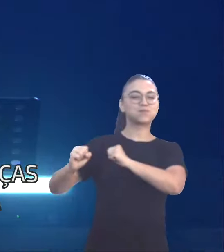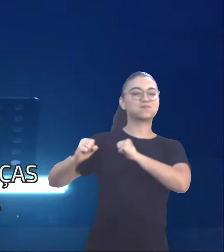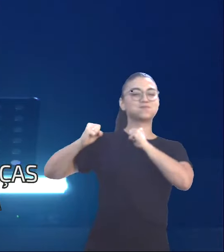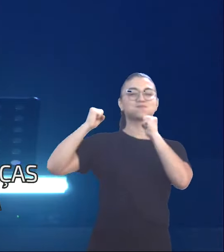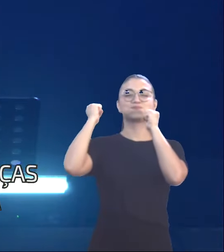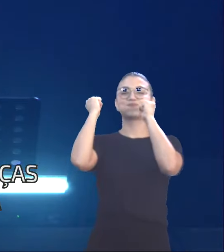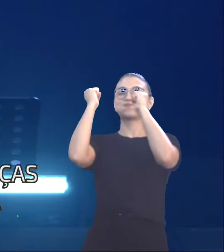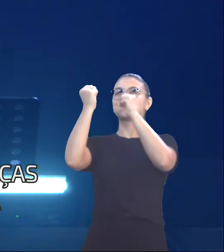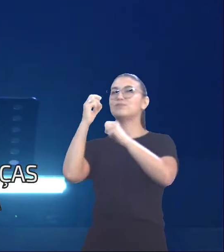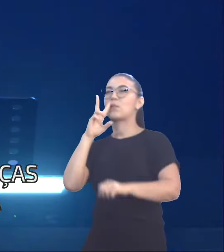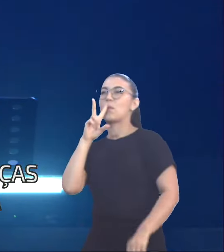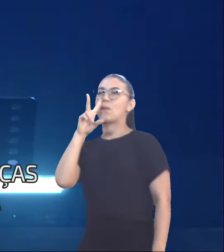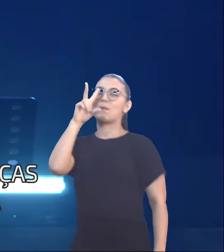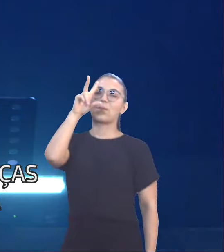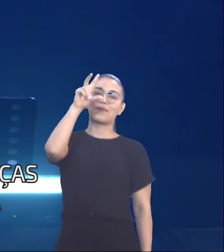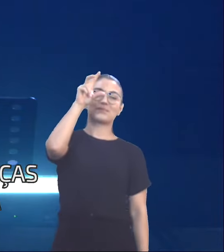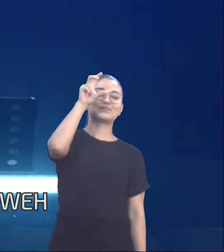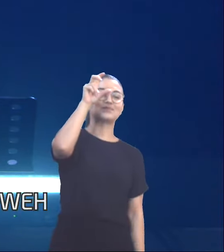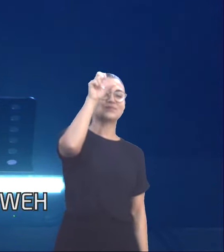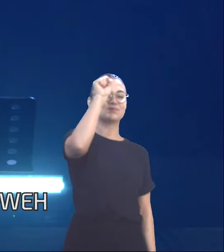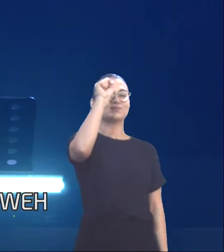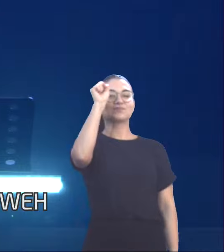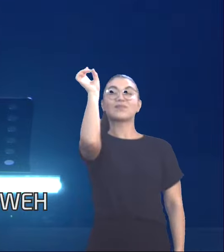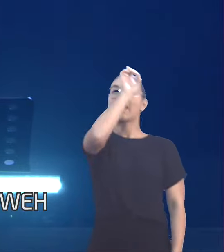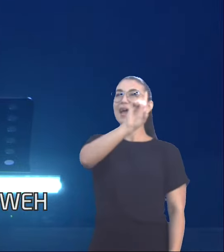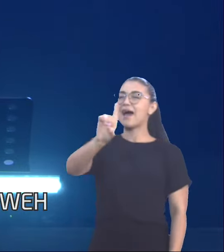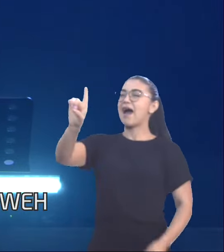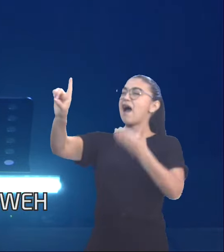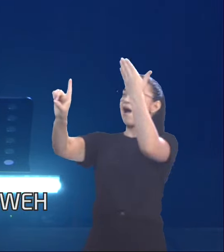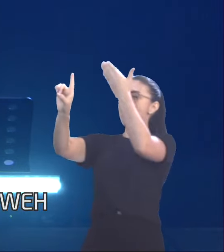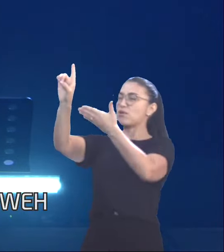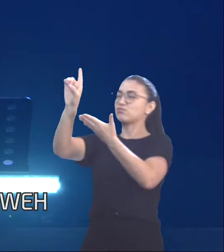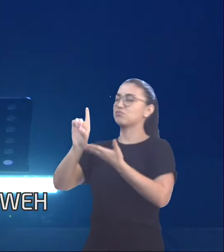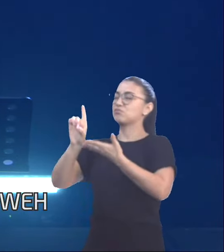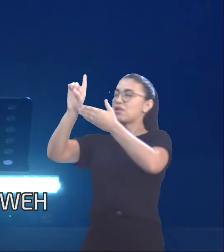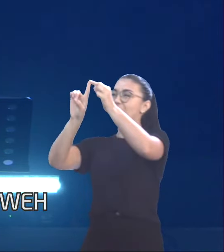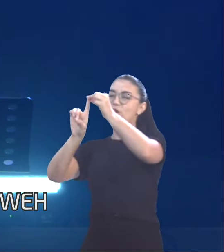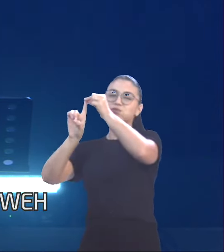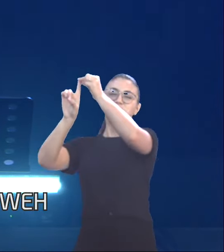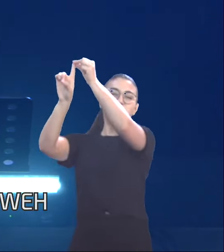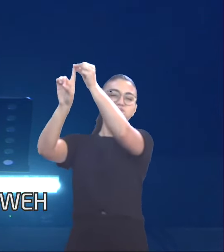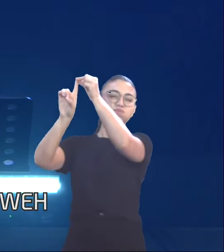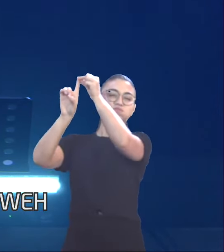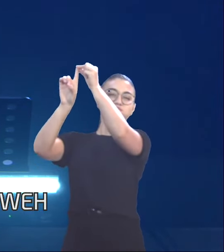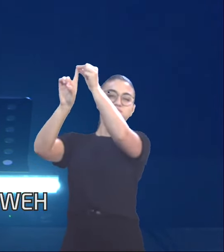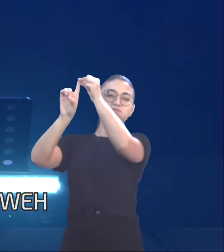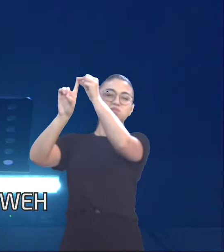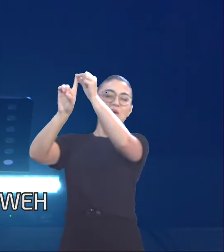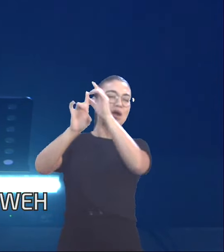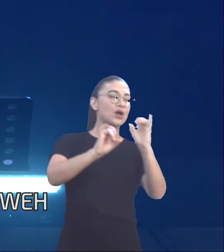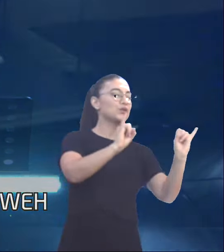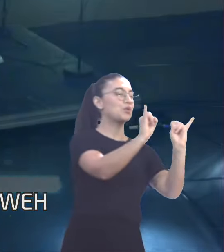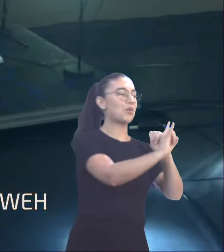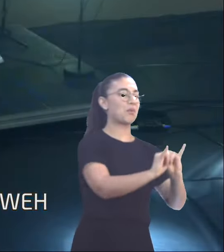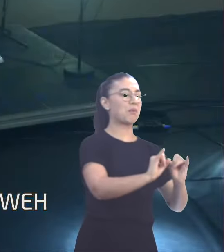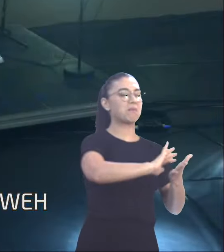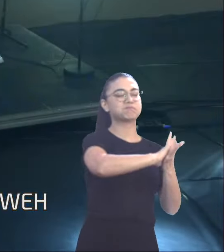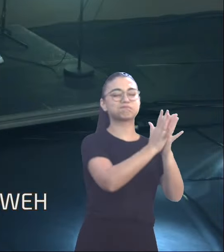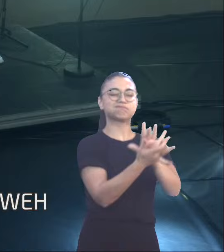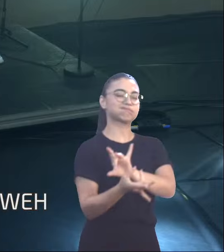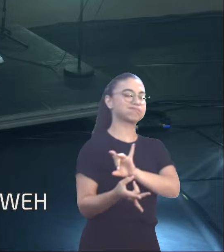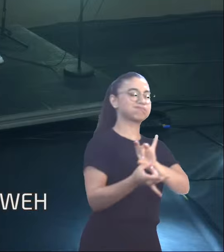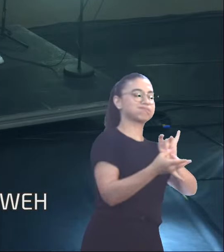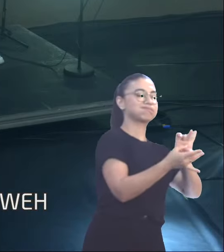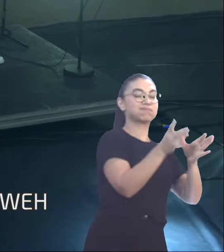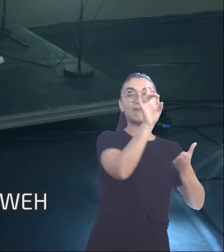soberania, majestade e força ao Deus temível, mais que os falsos deuses. E